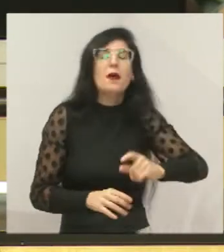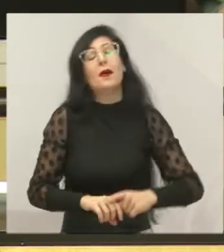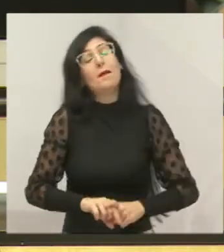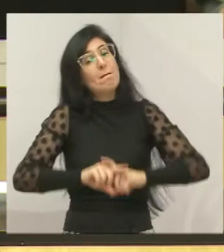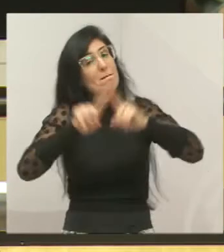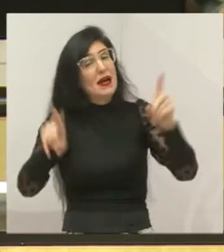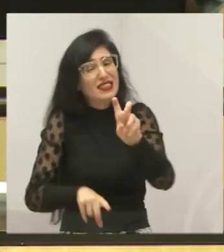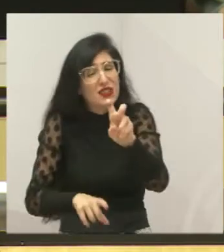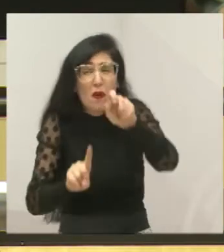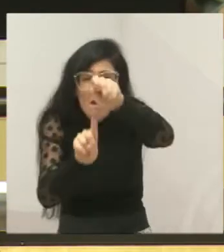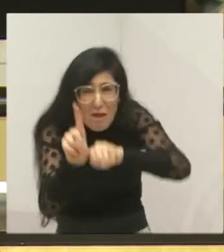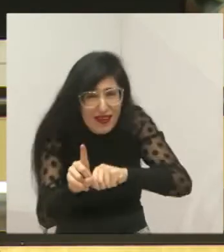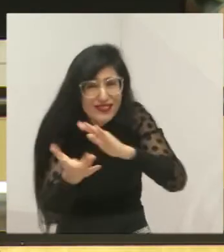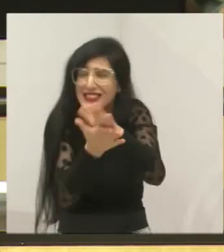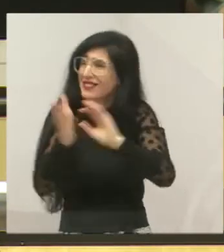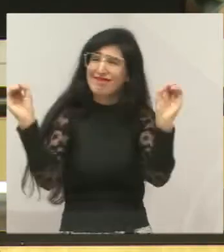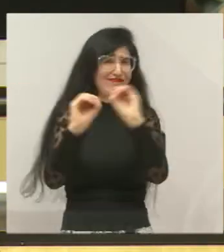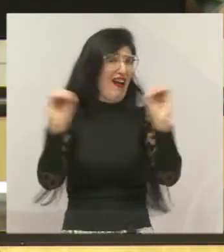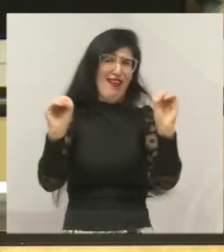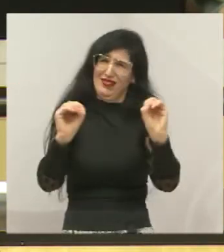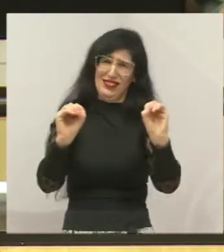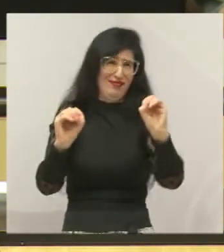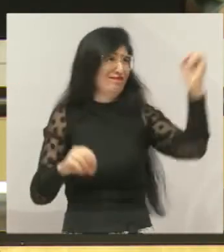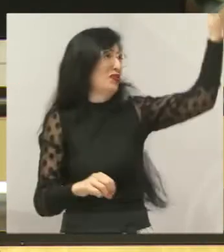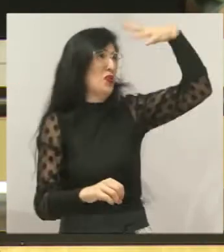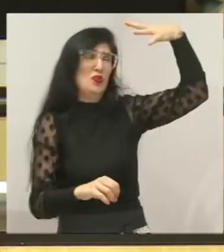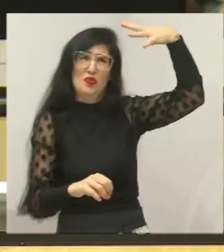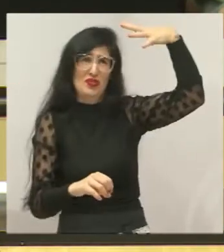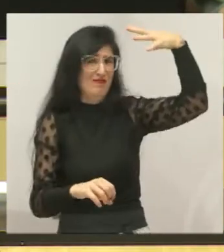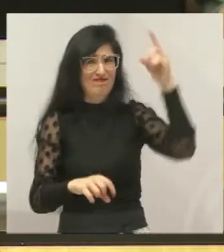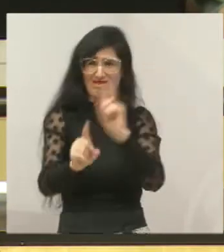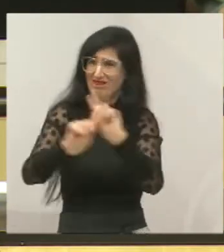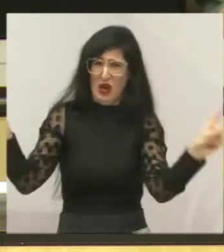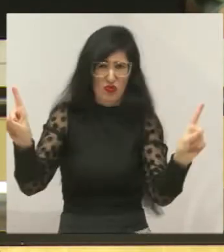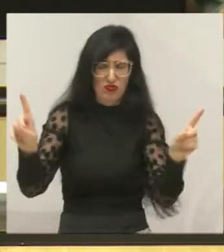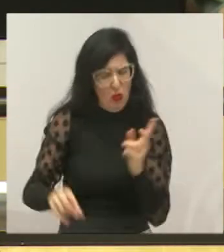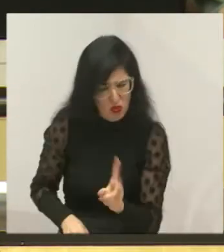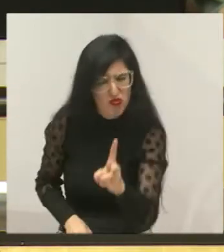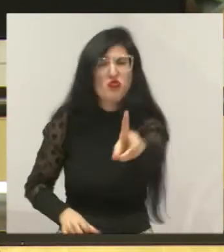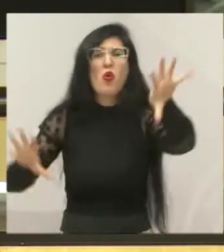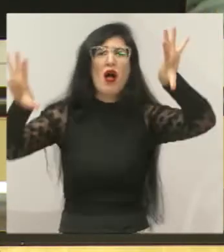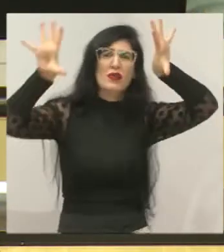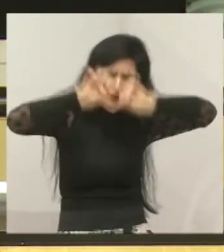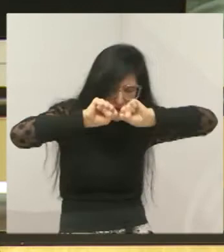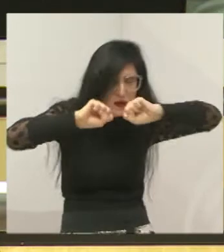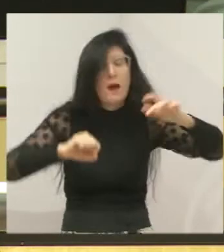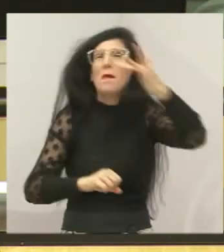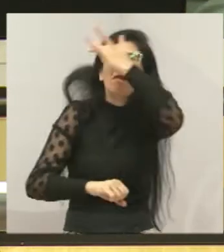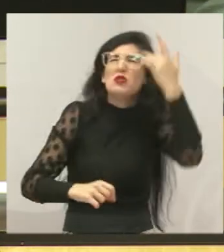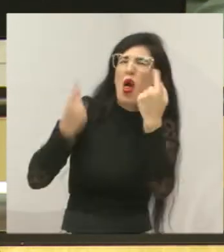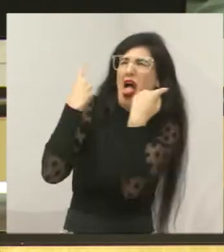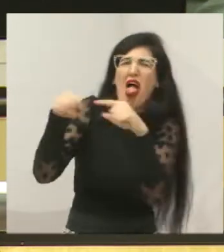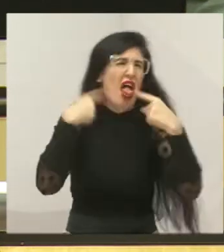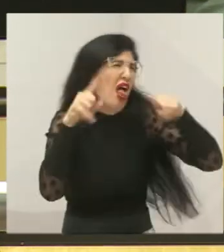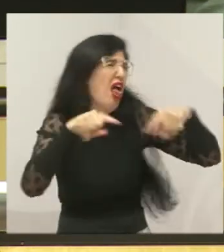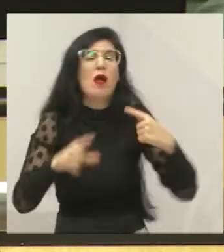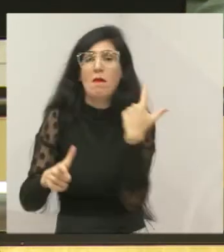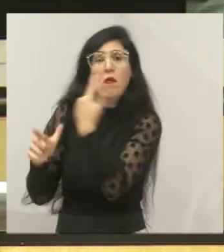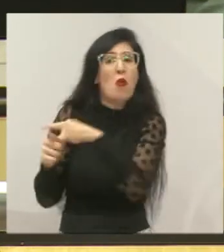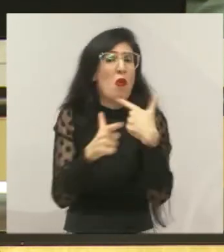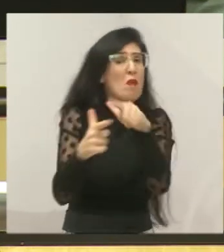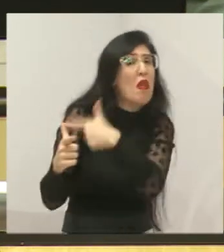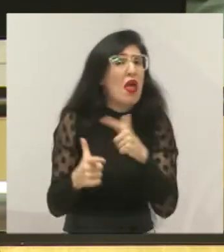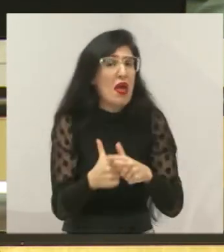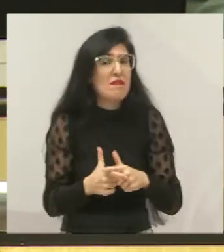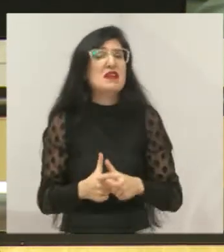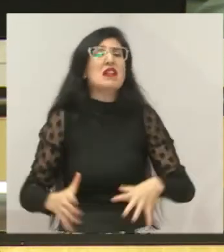decorridos 5 meses, nenhuma providência foi tomada. Por fim, continuo recebendo diversas reclamações da população quanto ao problema, sem contar os